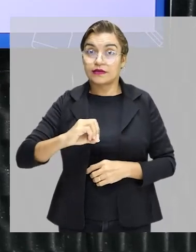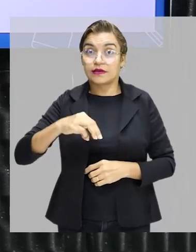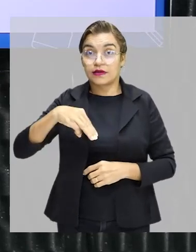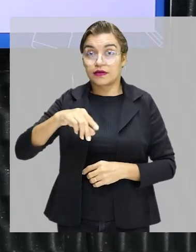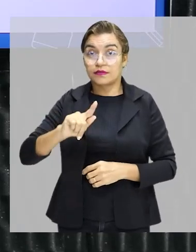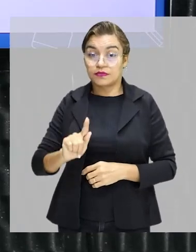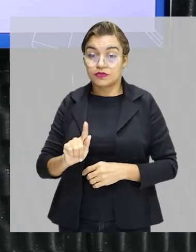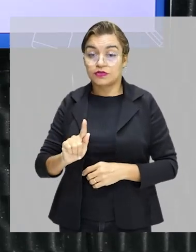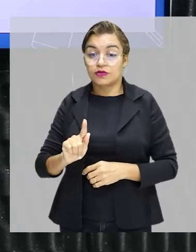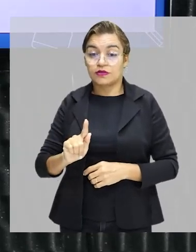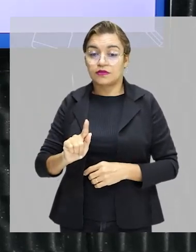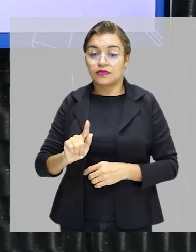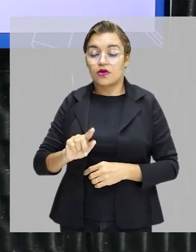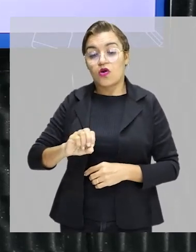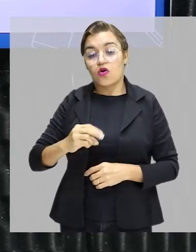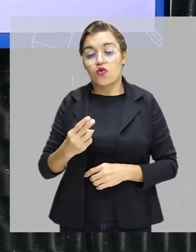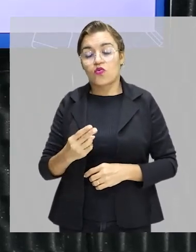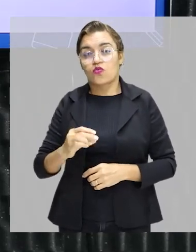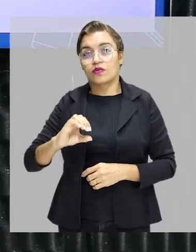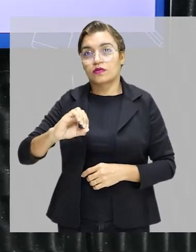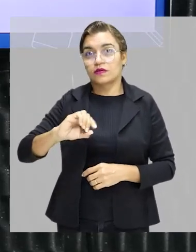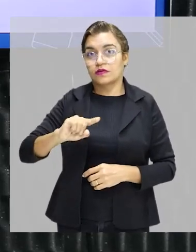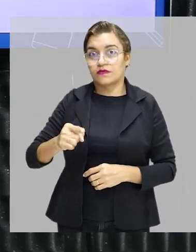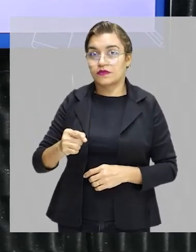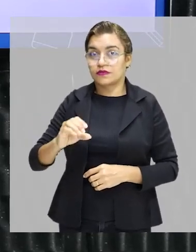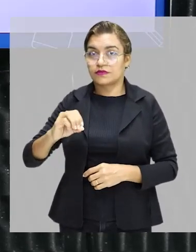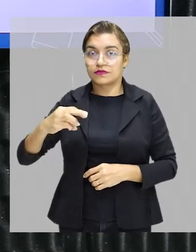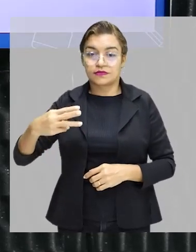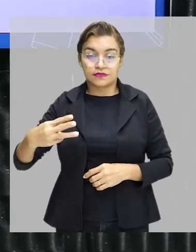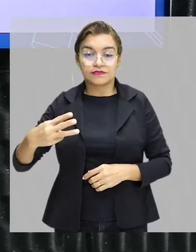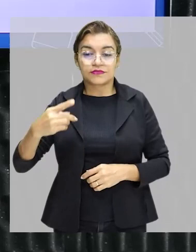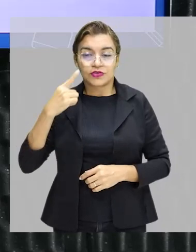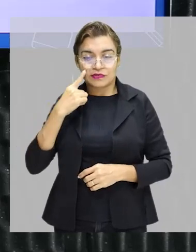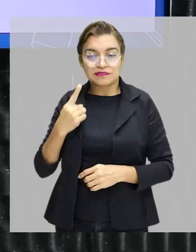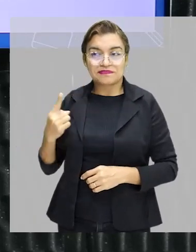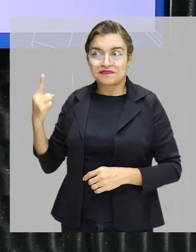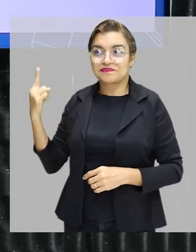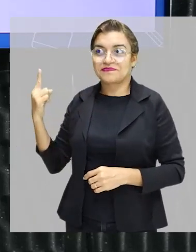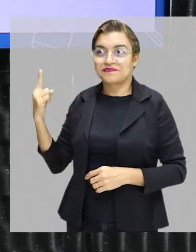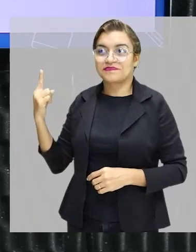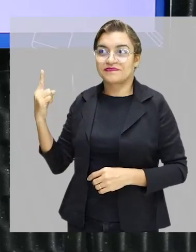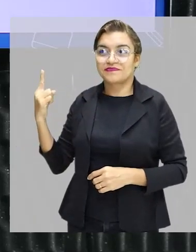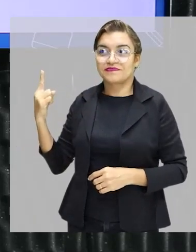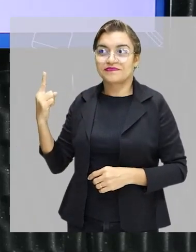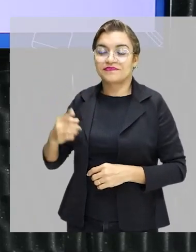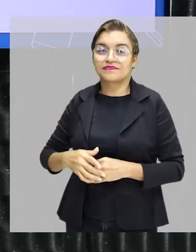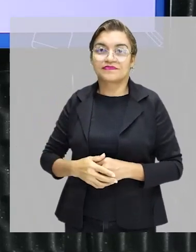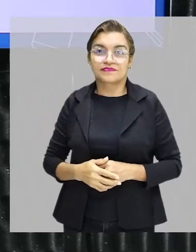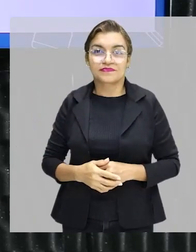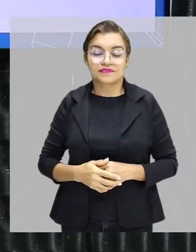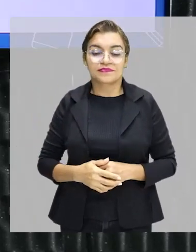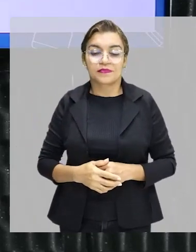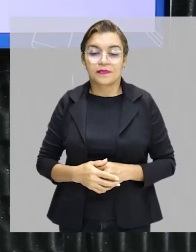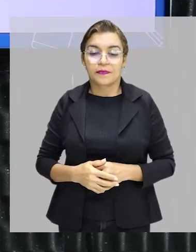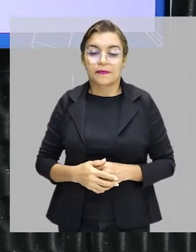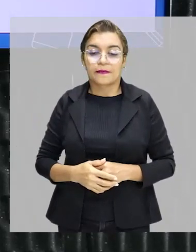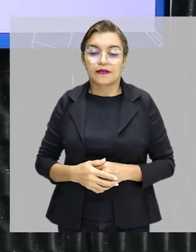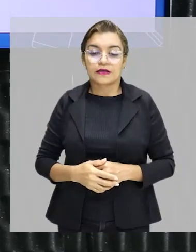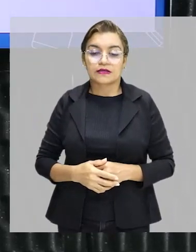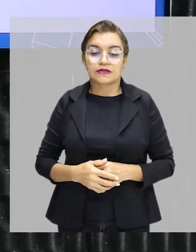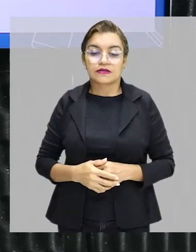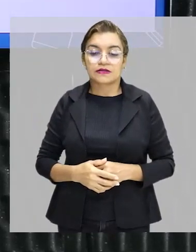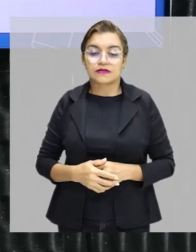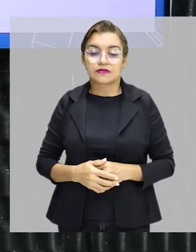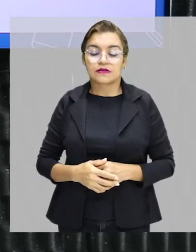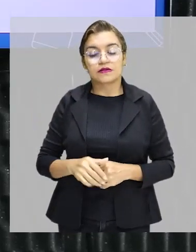ou seja, em 1,5 litro eu vou ter 30 miligramas da substância, certo? 30 miligramas